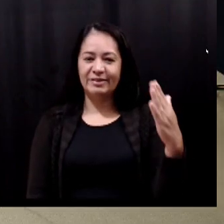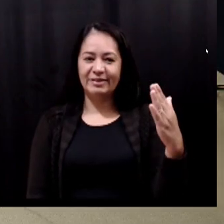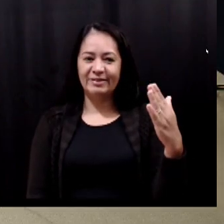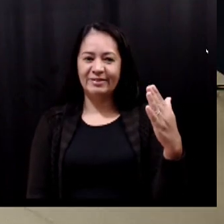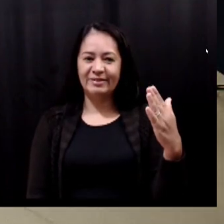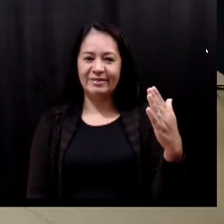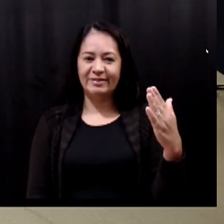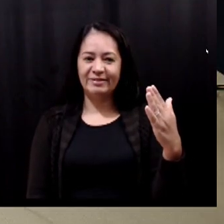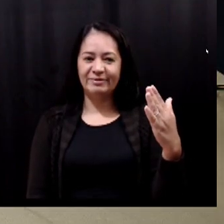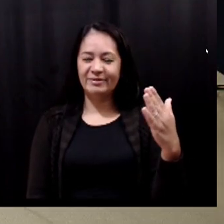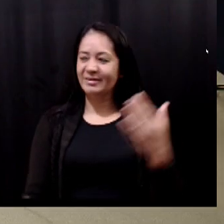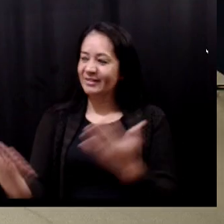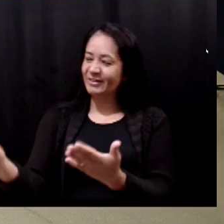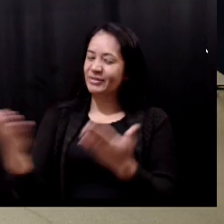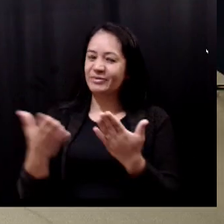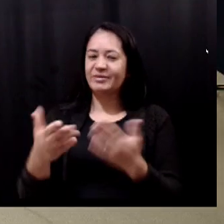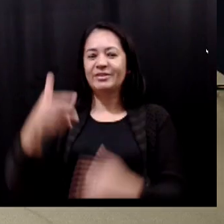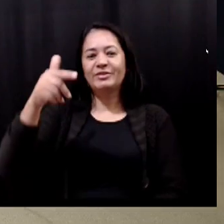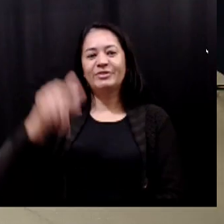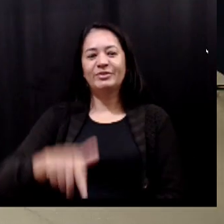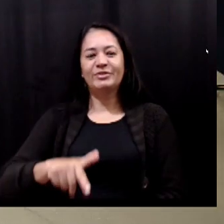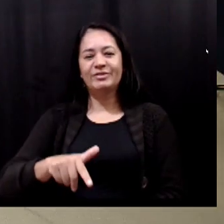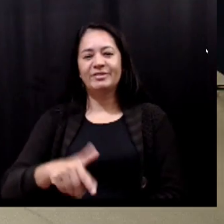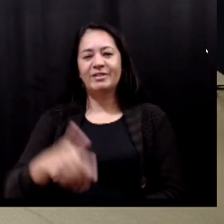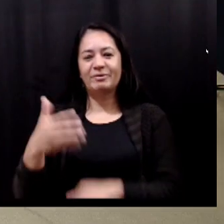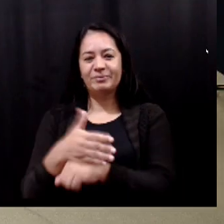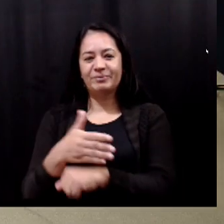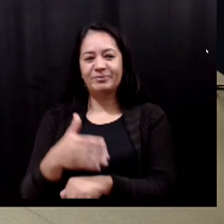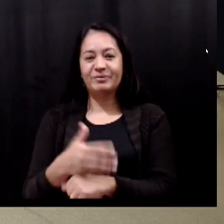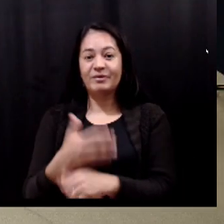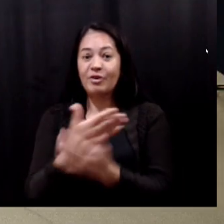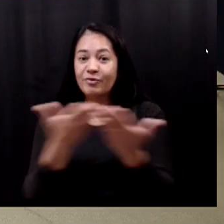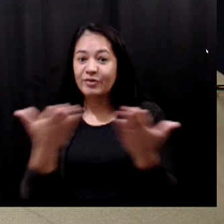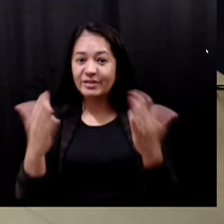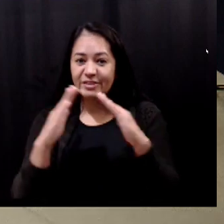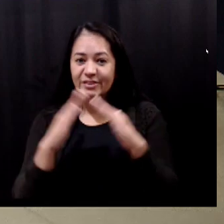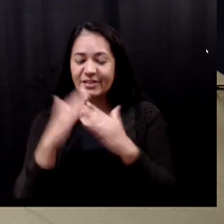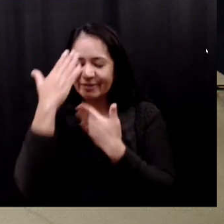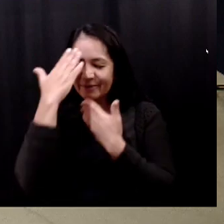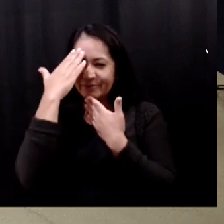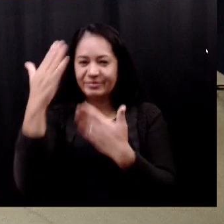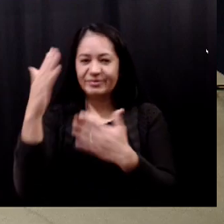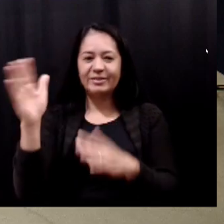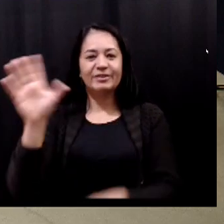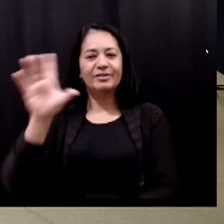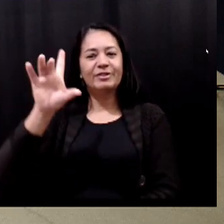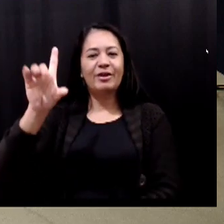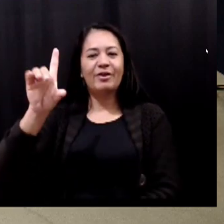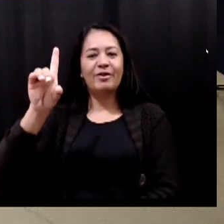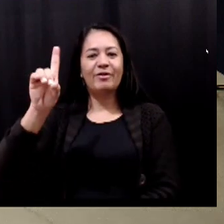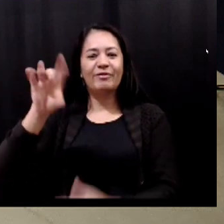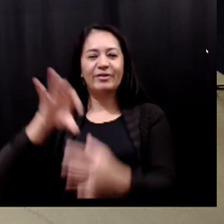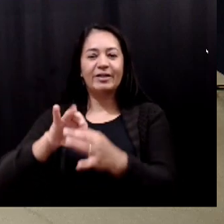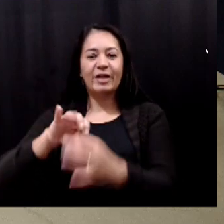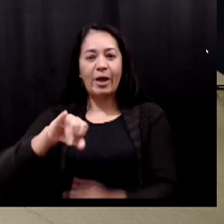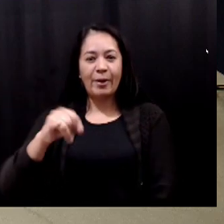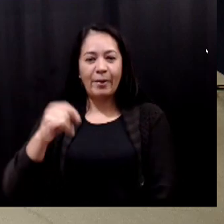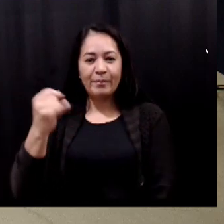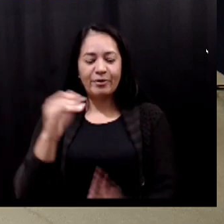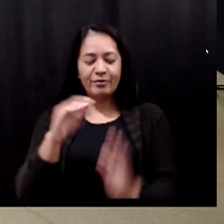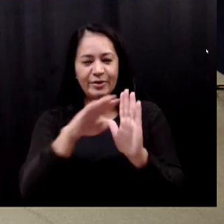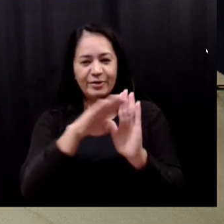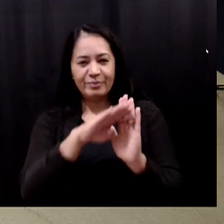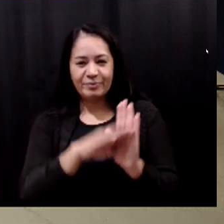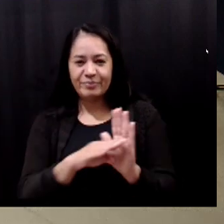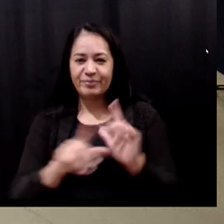convidados mais uma vez pela participação. A você aí de casa, muito obrigada. Fiquem com Deus. Aproveitem a programação da TV Câmara Campinas, que está